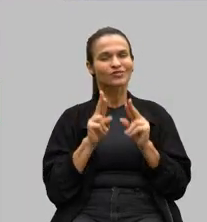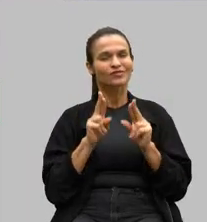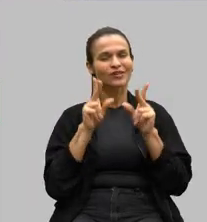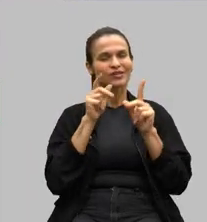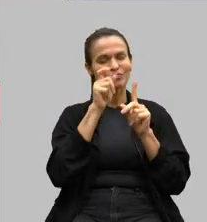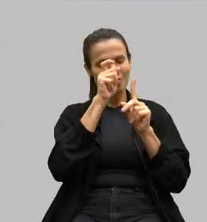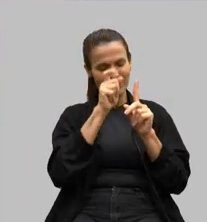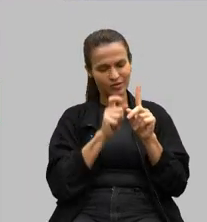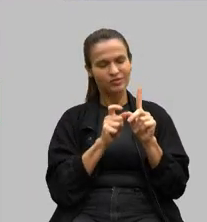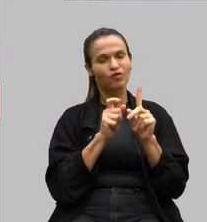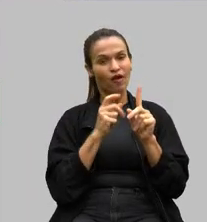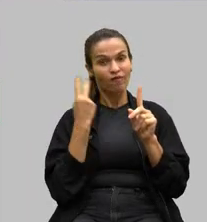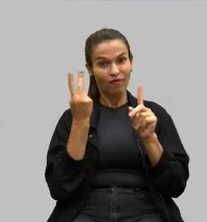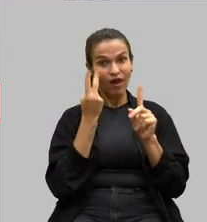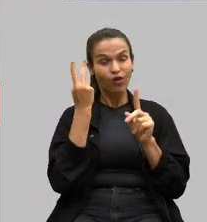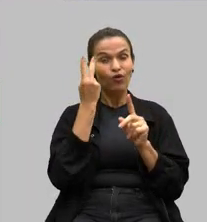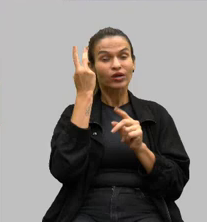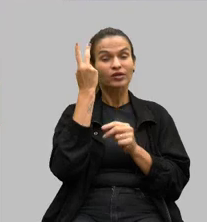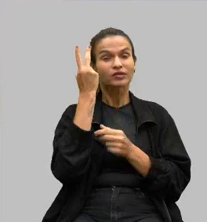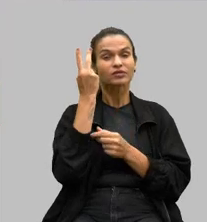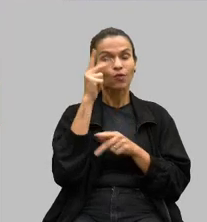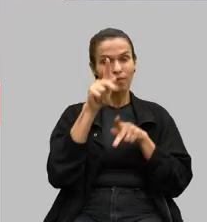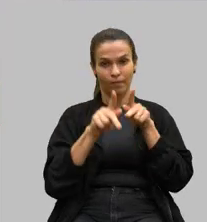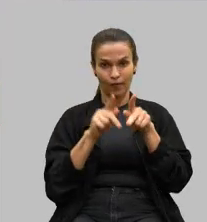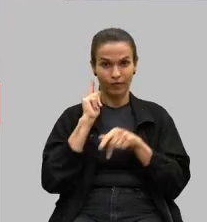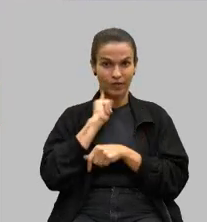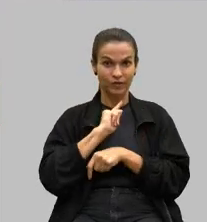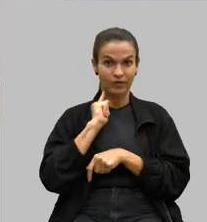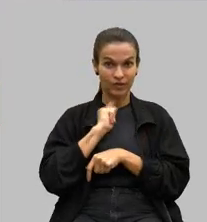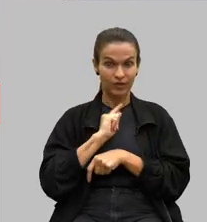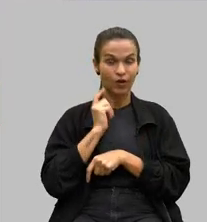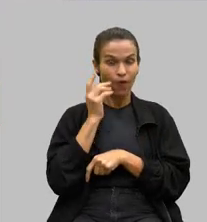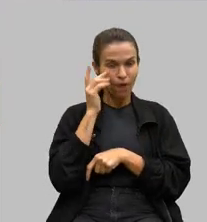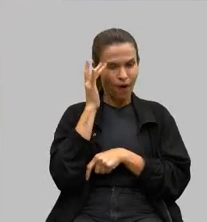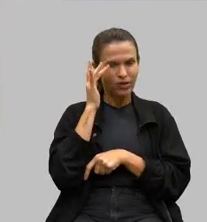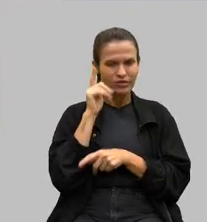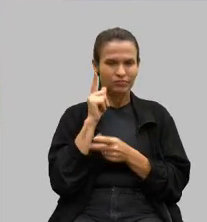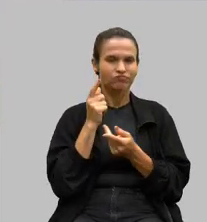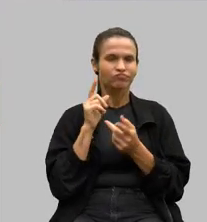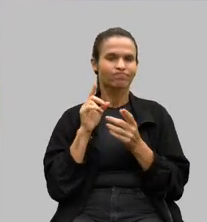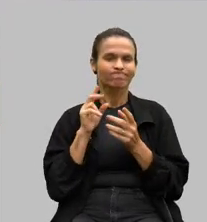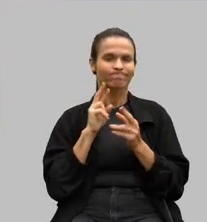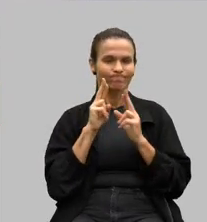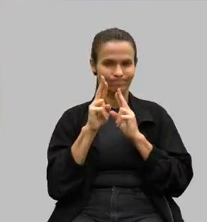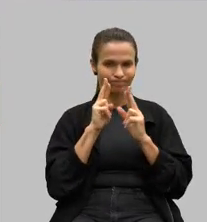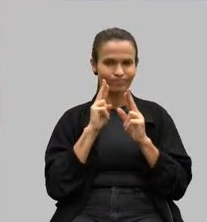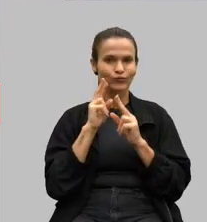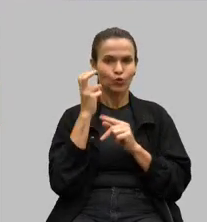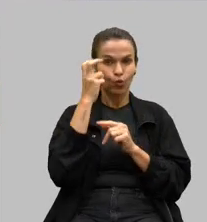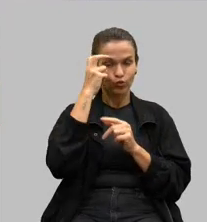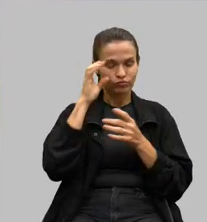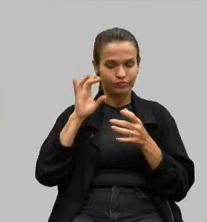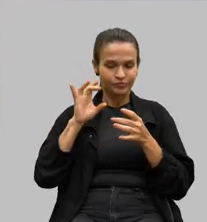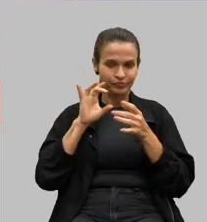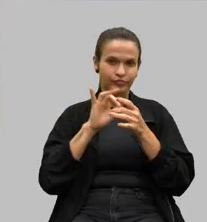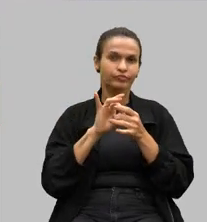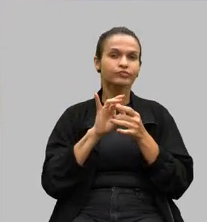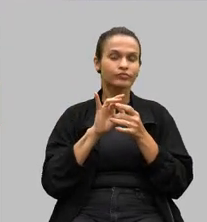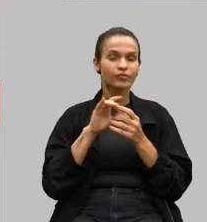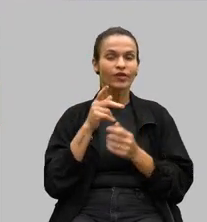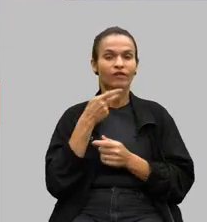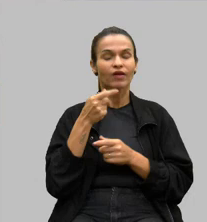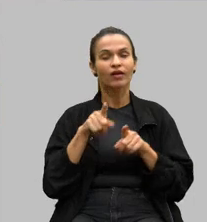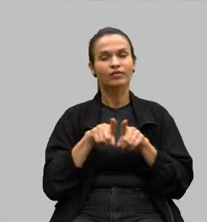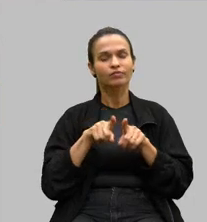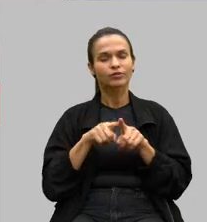realmente valoriza o povo Mineiro e eu acho que isso tem tudo a ver com cultura então é dizer aqui da